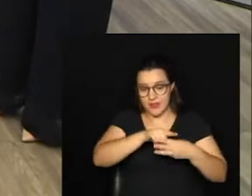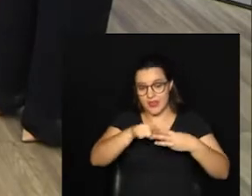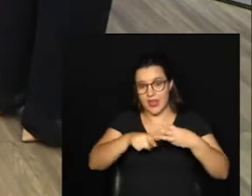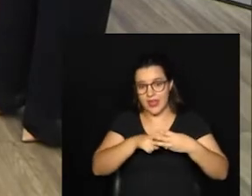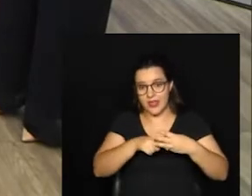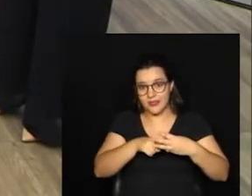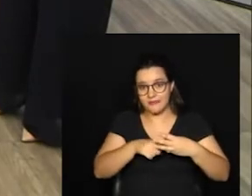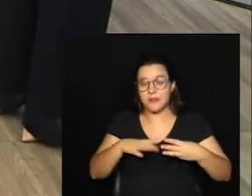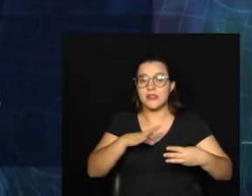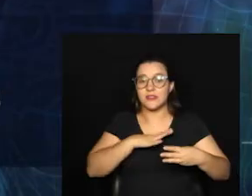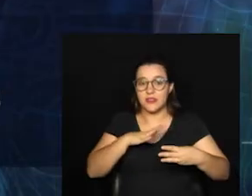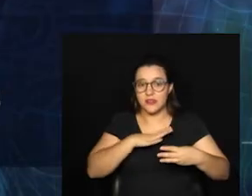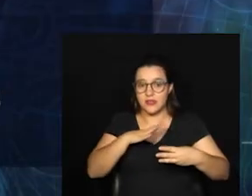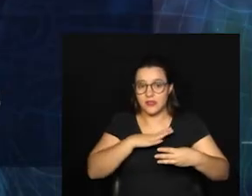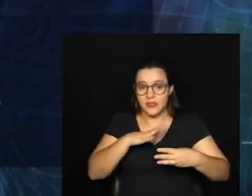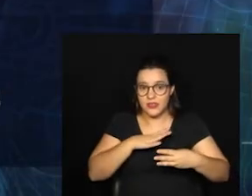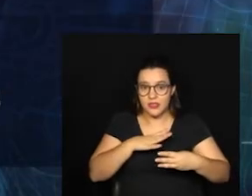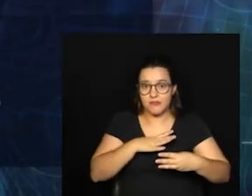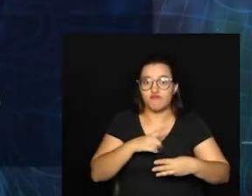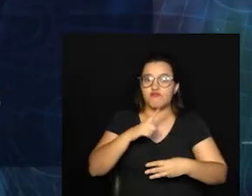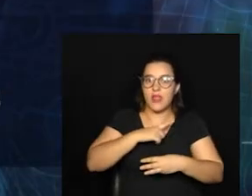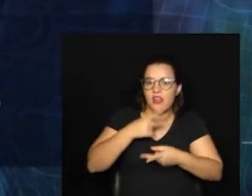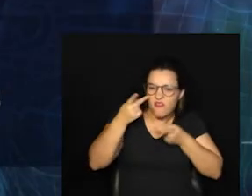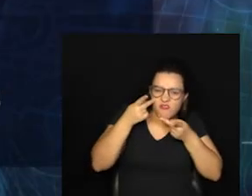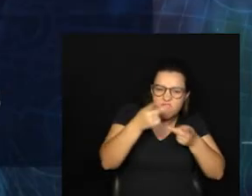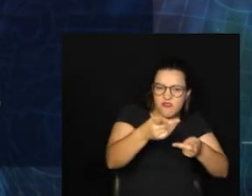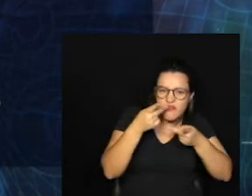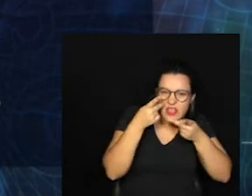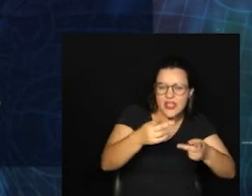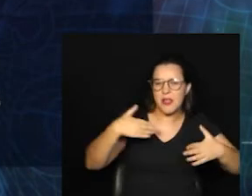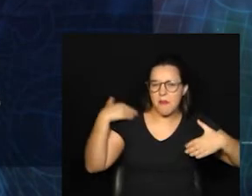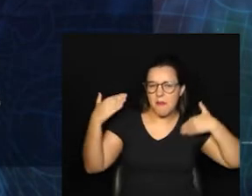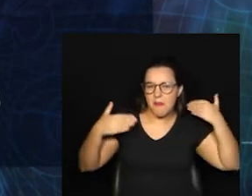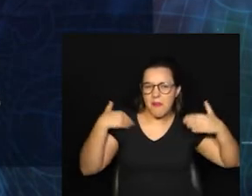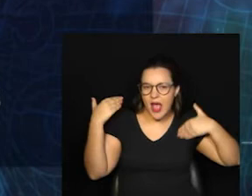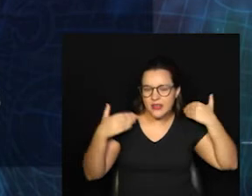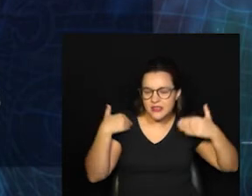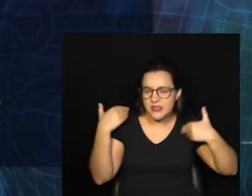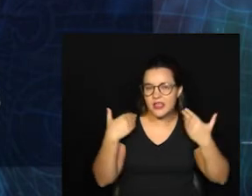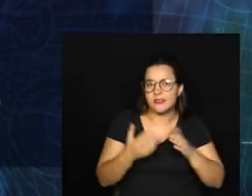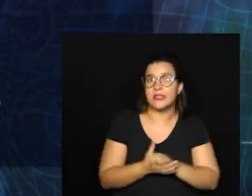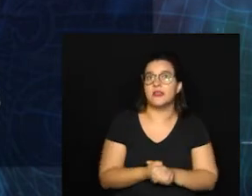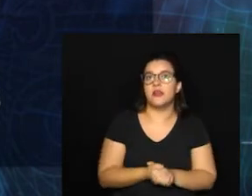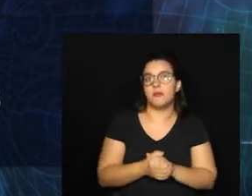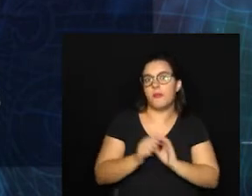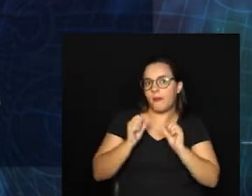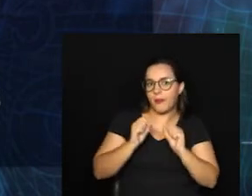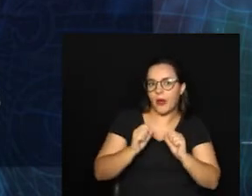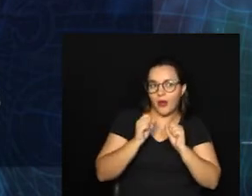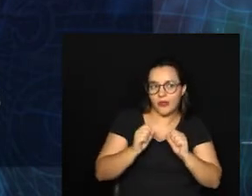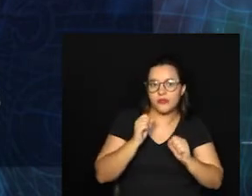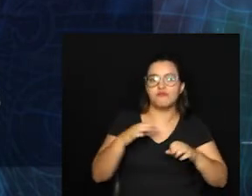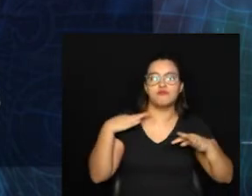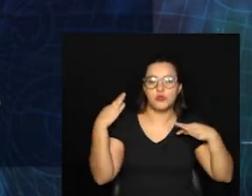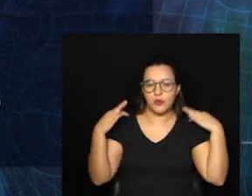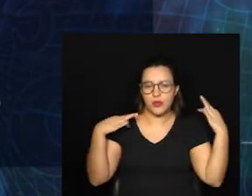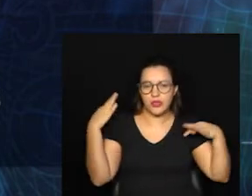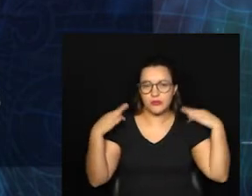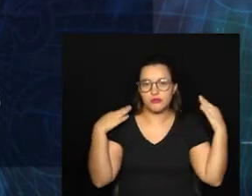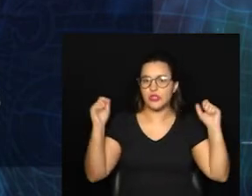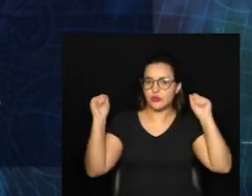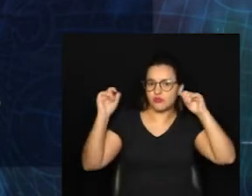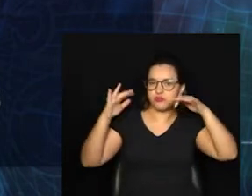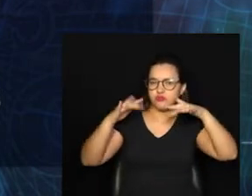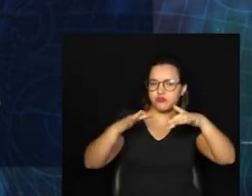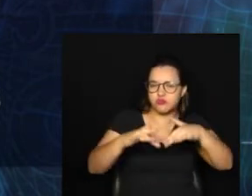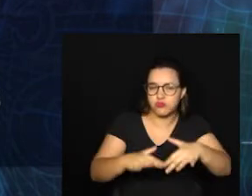são cidades que também recebem turistas na nossa região, então elas têm o trânsito das pessoas, mas ela tem